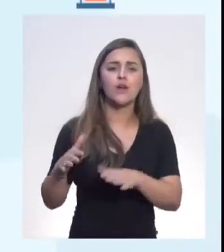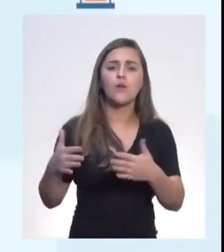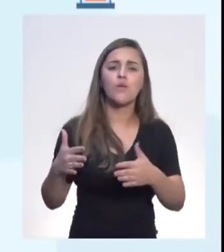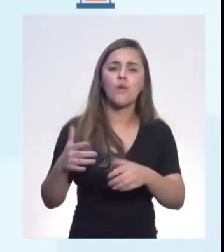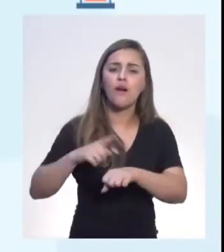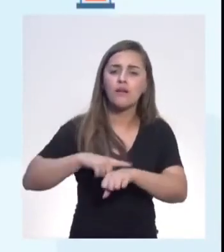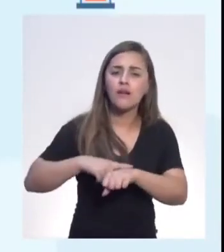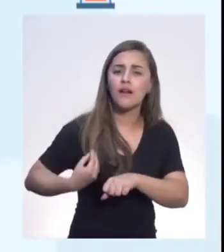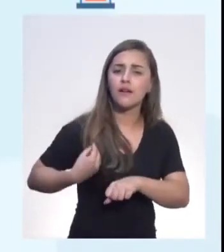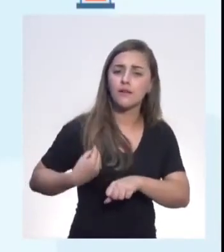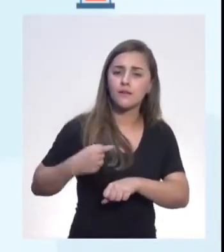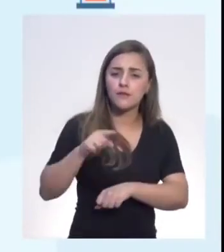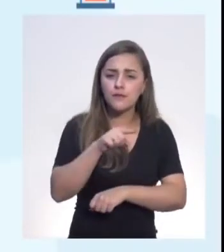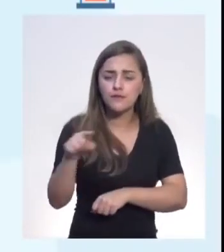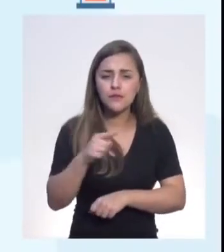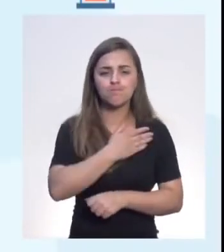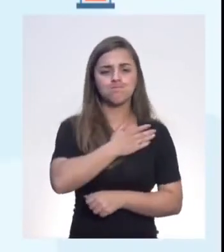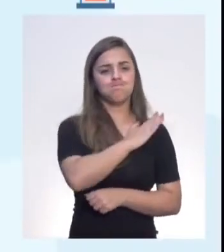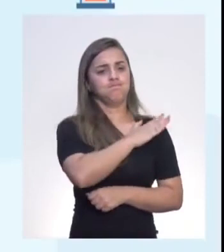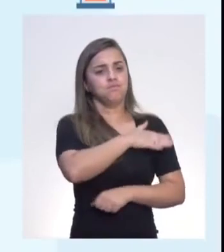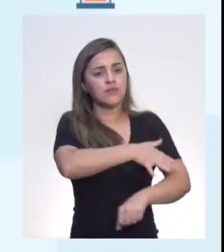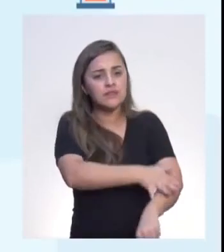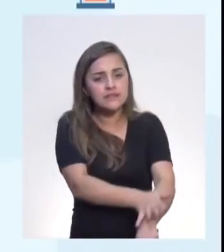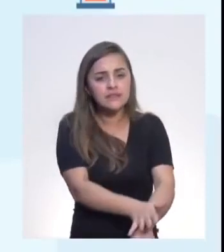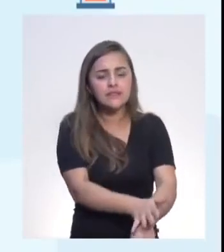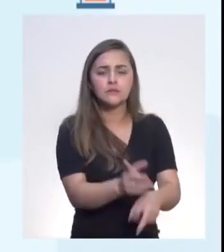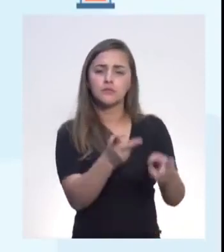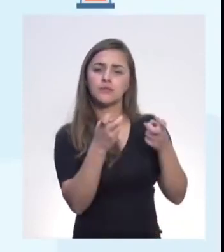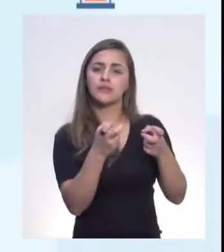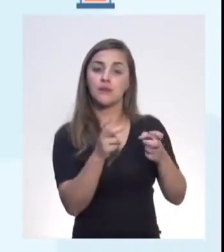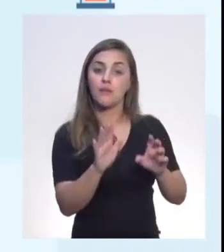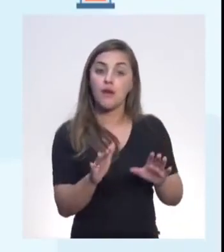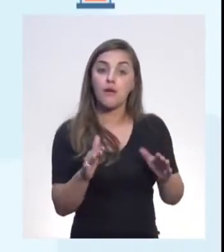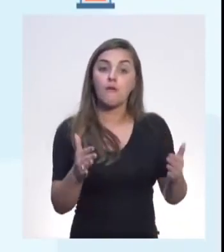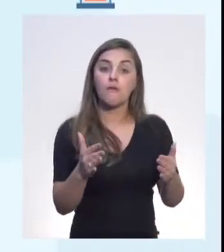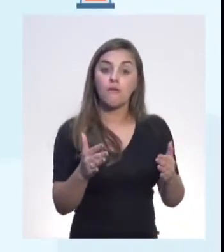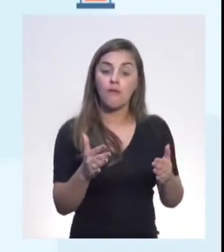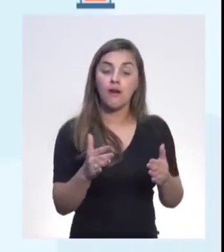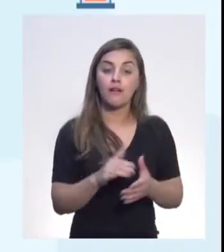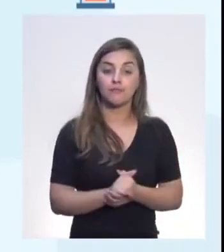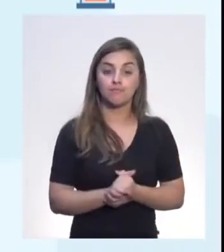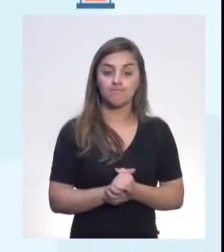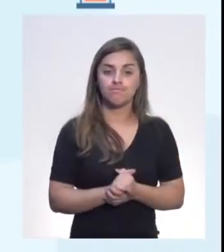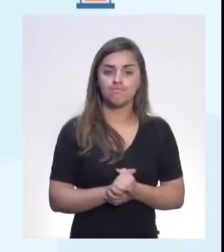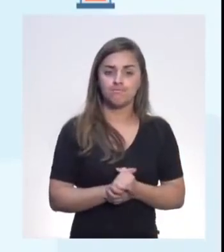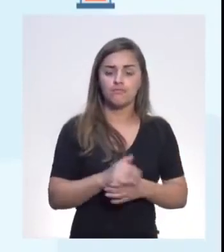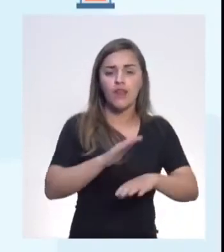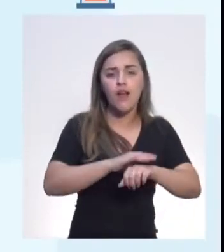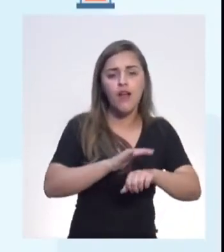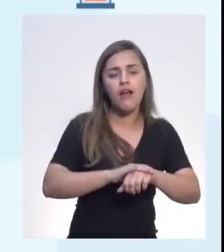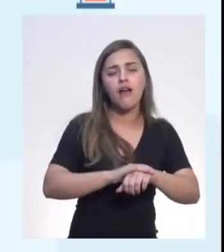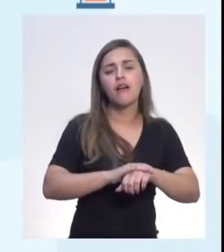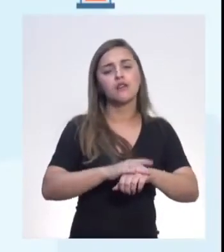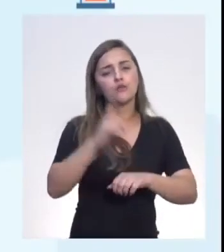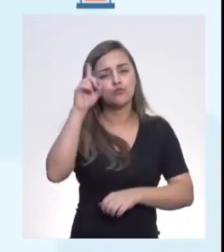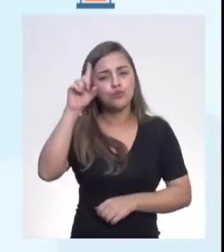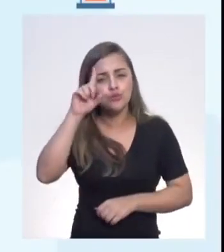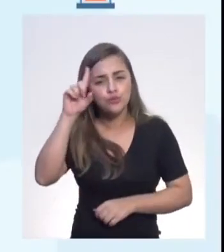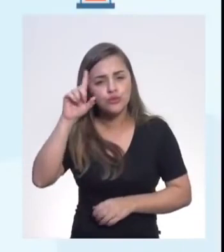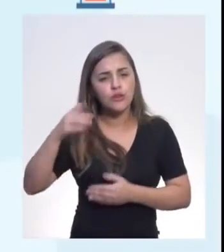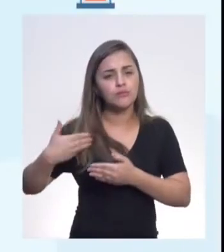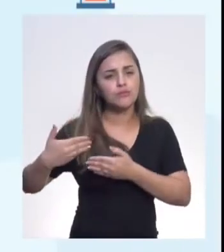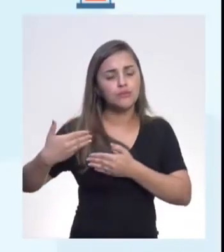e que vocês reflitam sobre isso. Se às vezes na nossa fala a gente não é racista, por exemplo, quando vocês falaram na última aula sobre